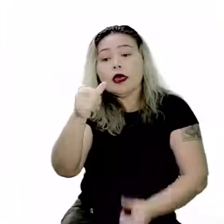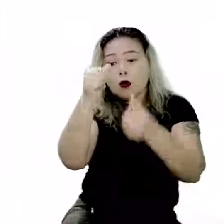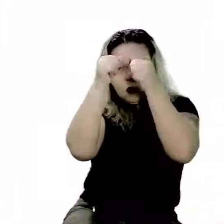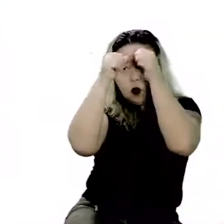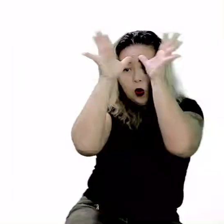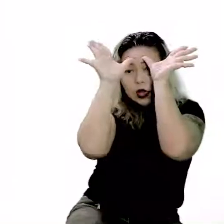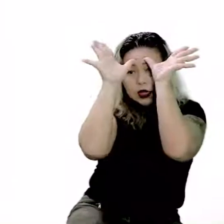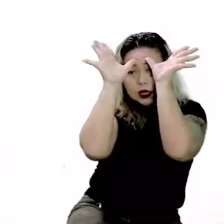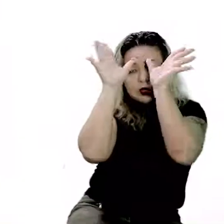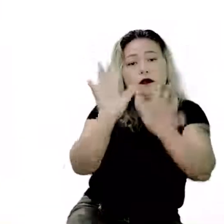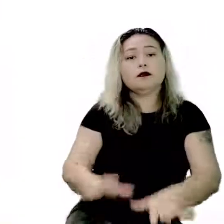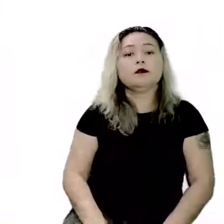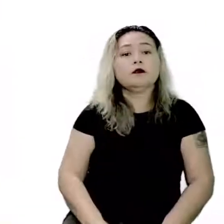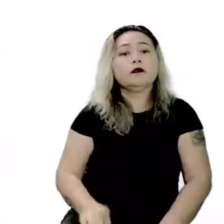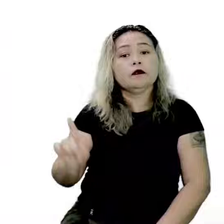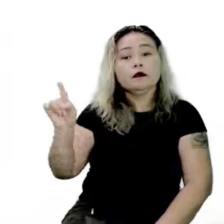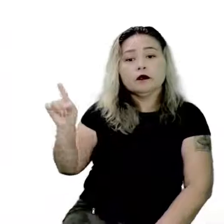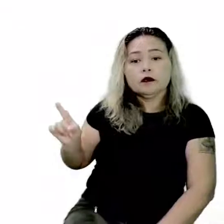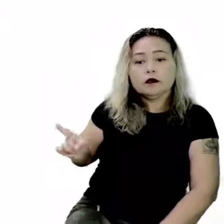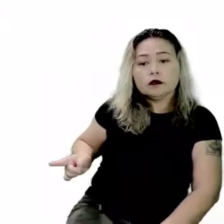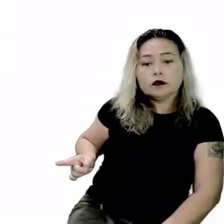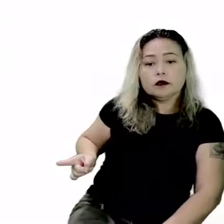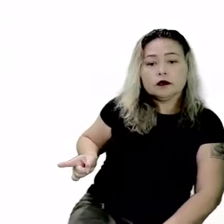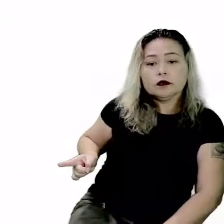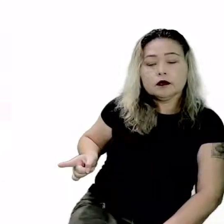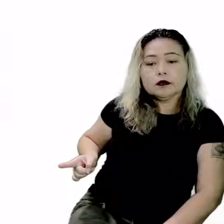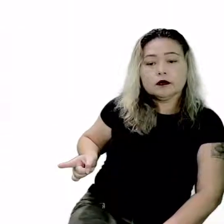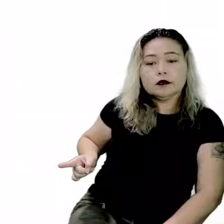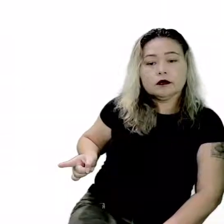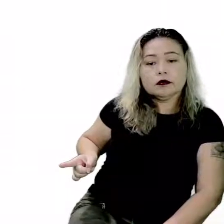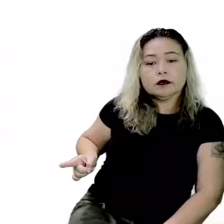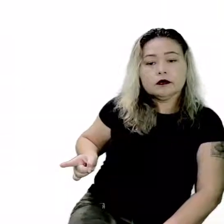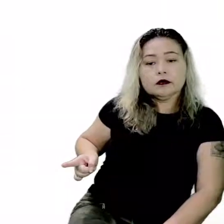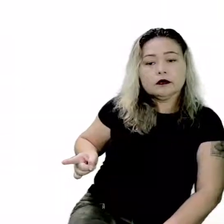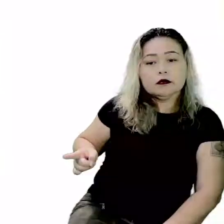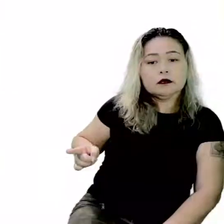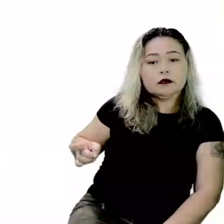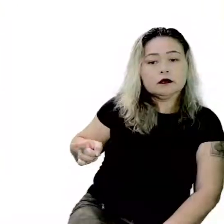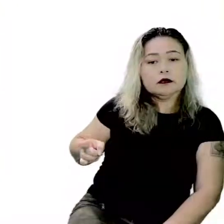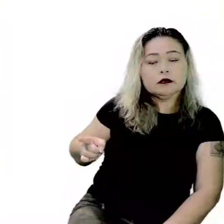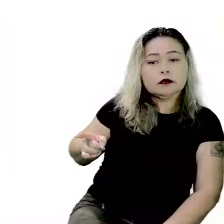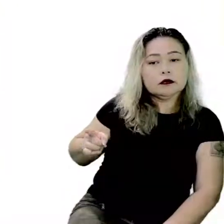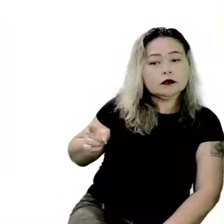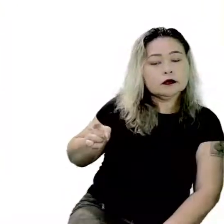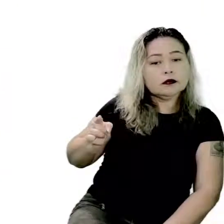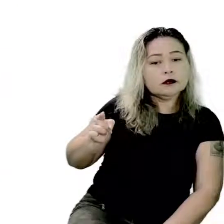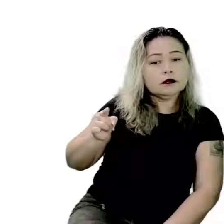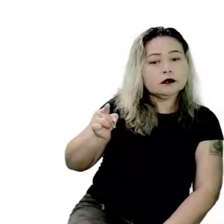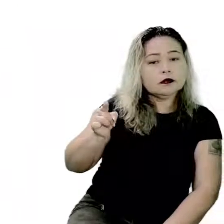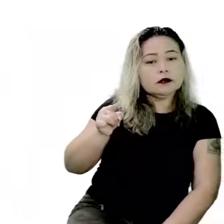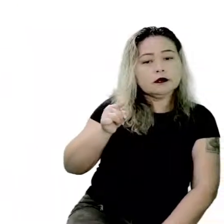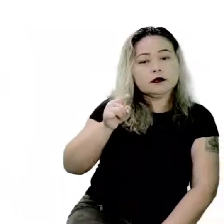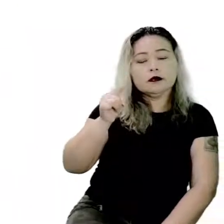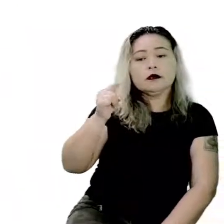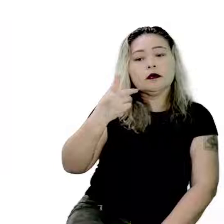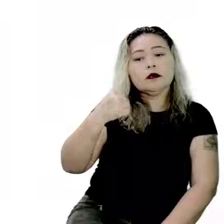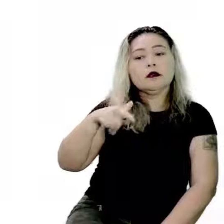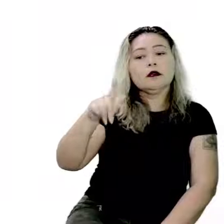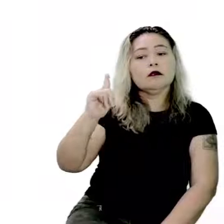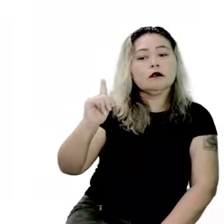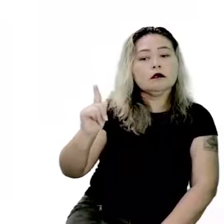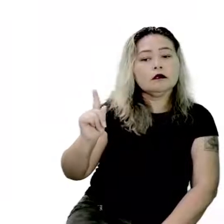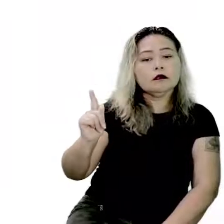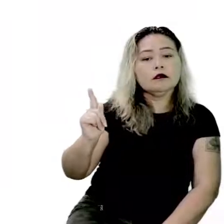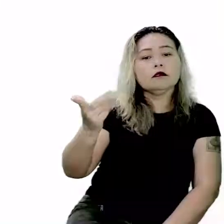Olha só, galera, tamanho dessa BR saindo lá de São Paulo, passando por